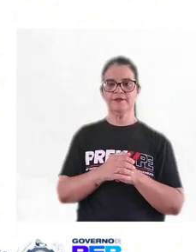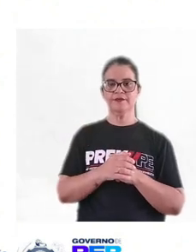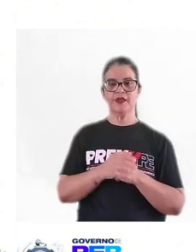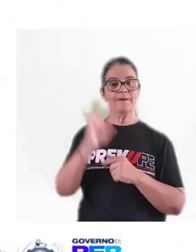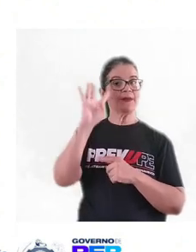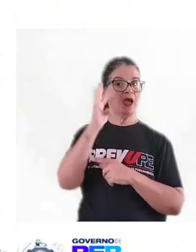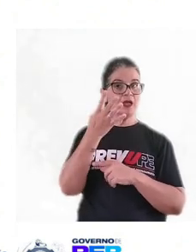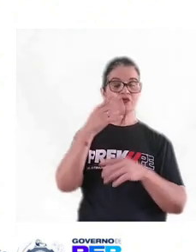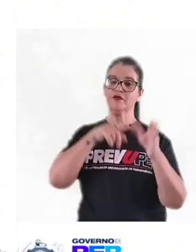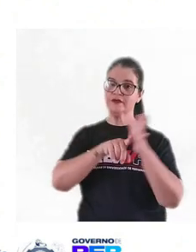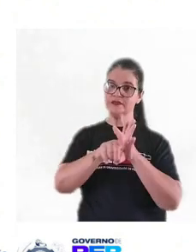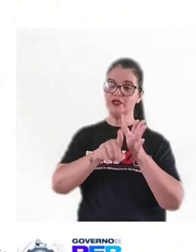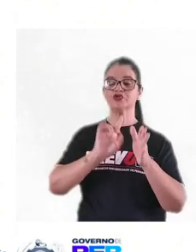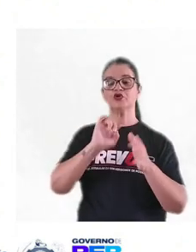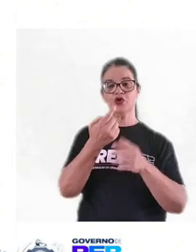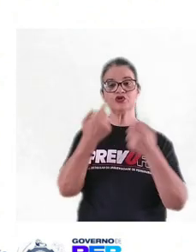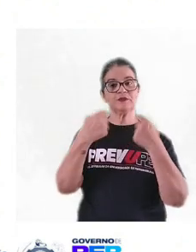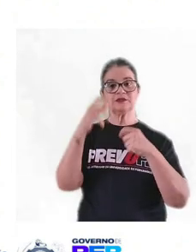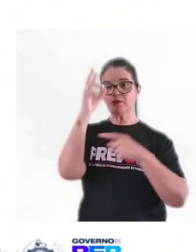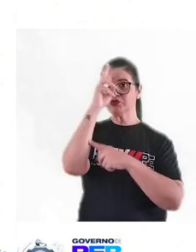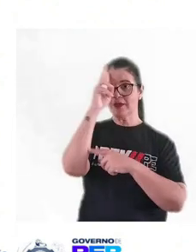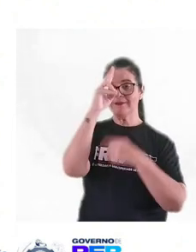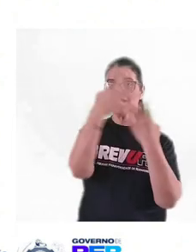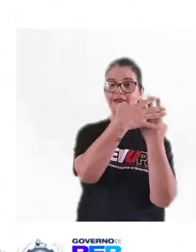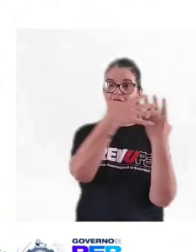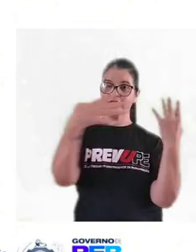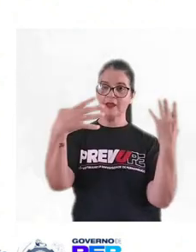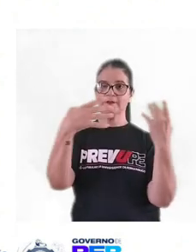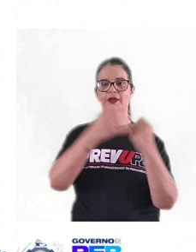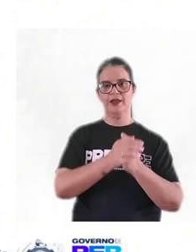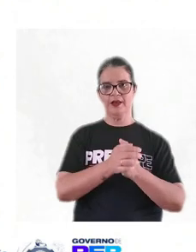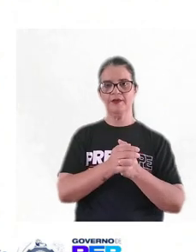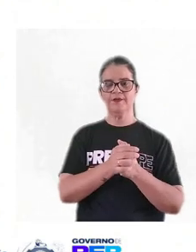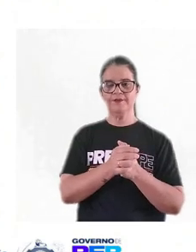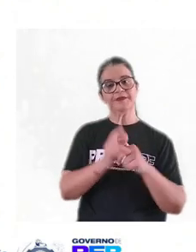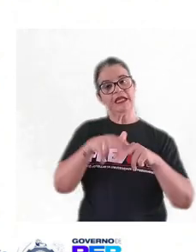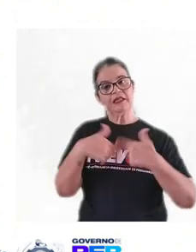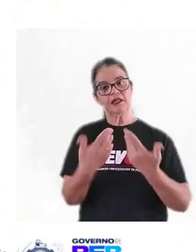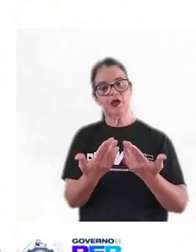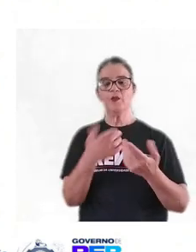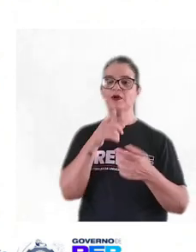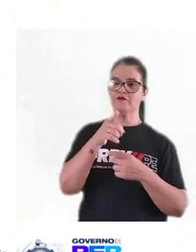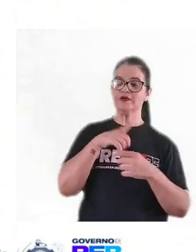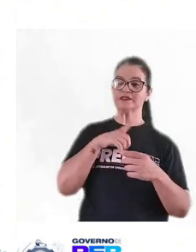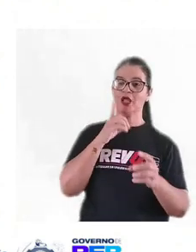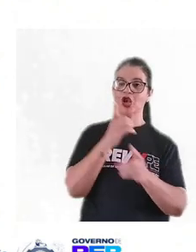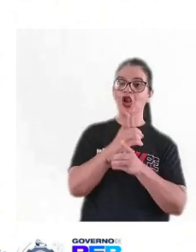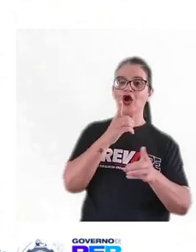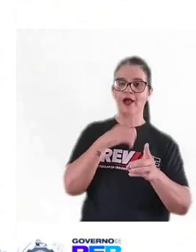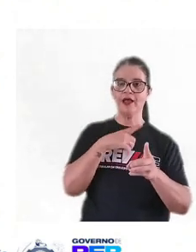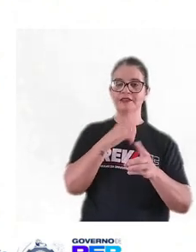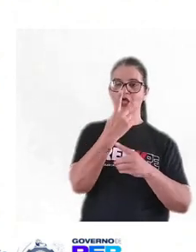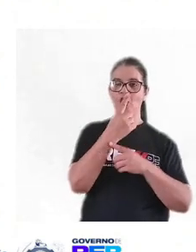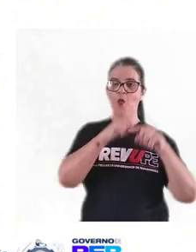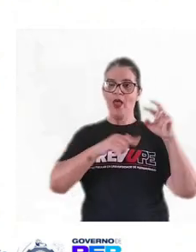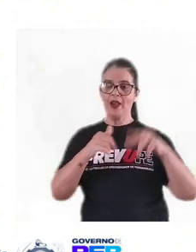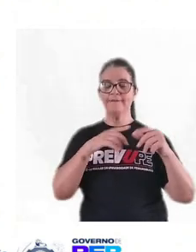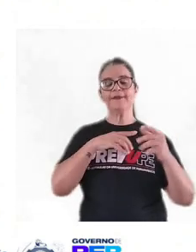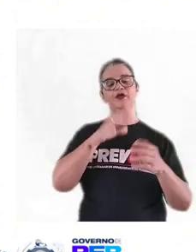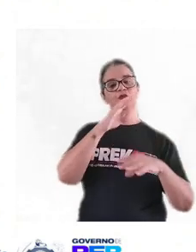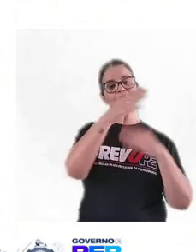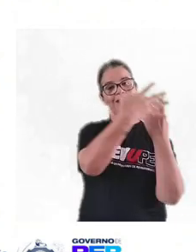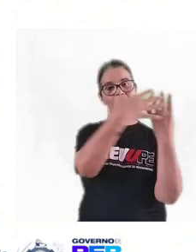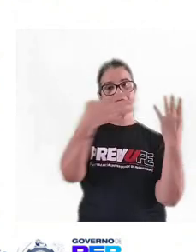para resolver essa questão nós temos que nos lembrar da tabela periódica então para você localizar um elemento na tabela